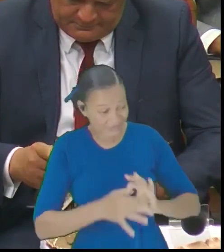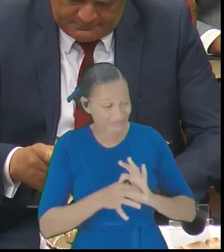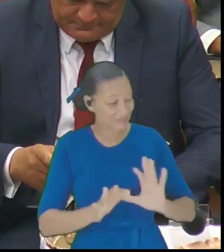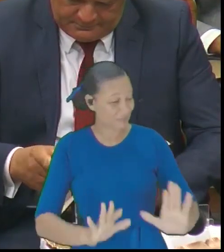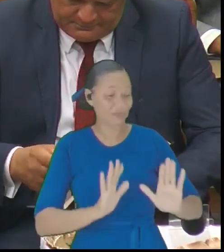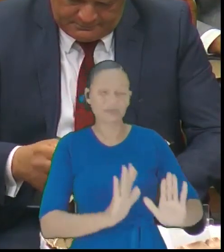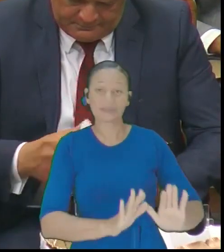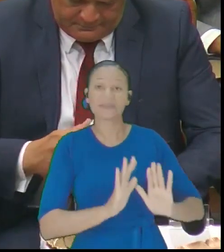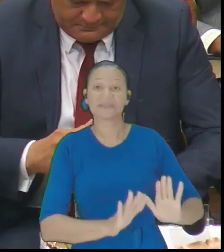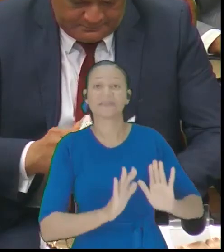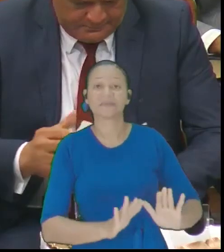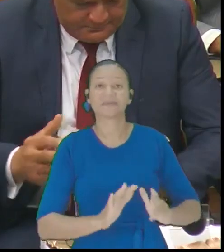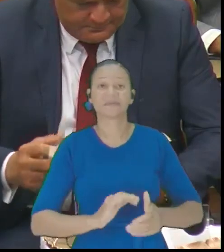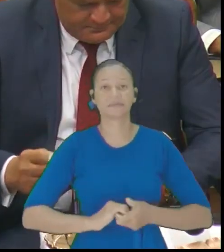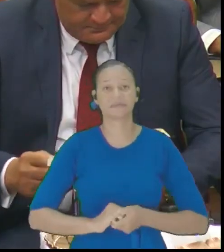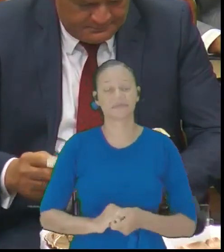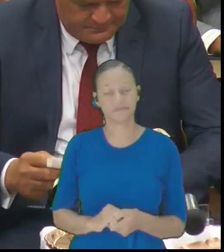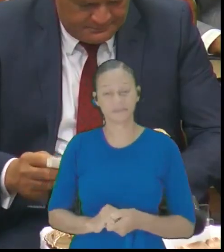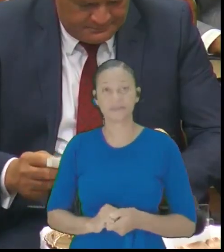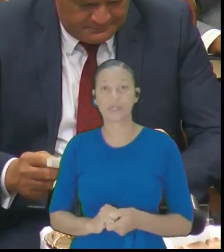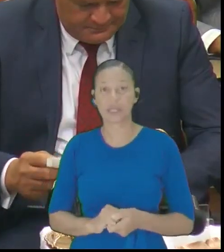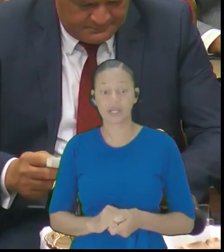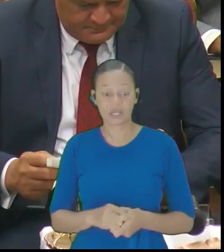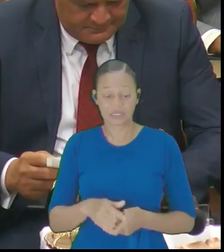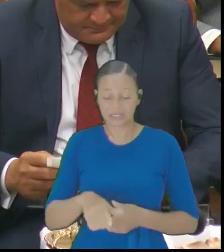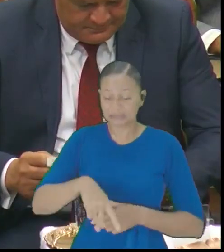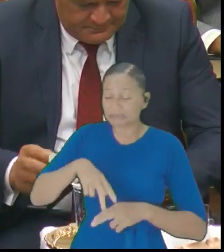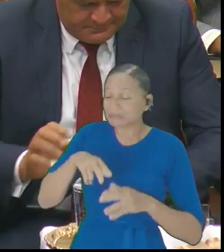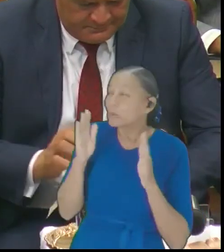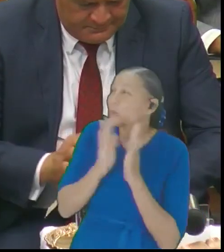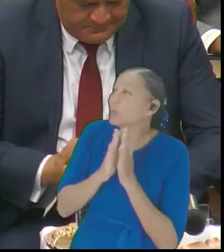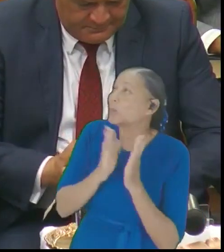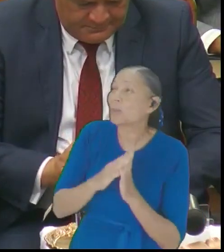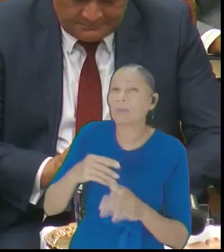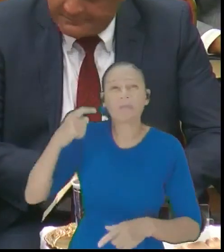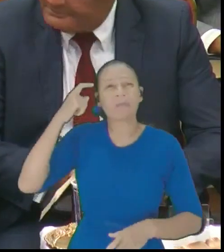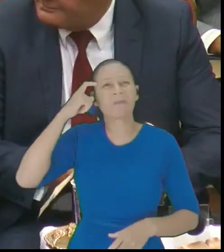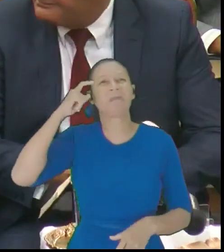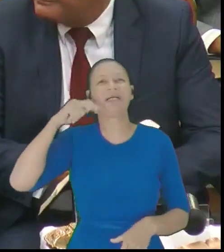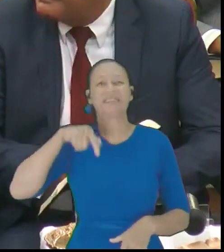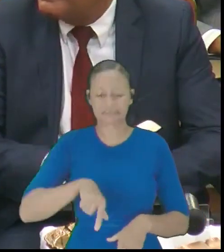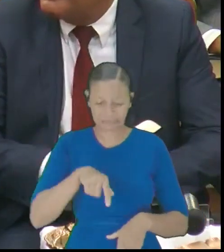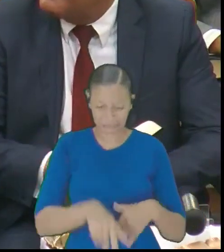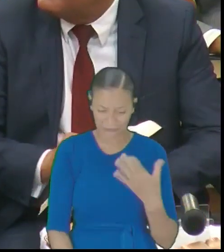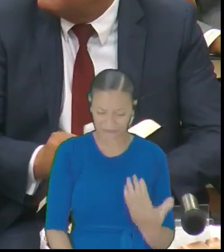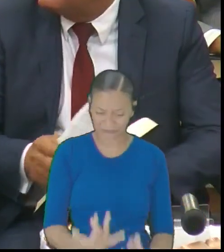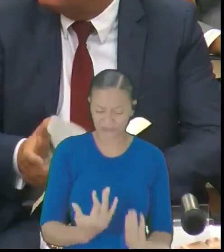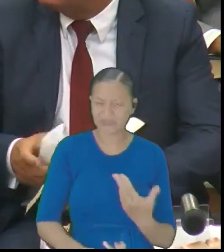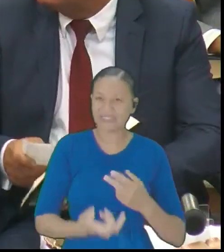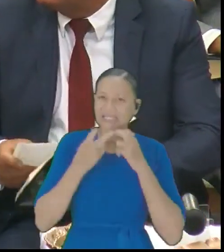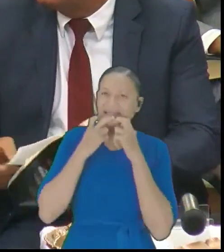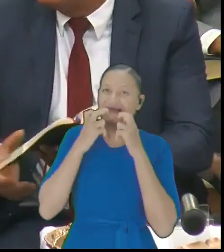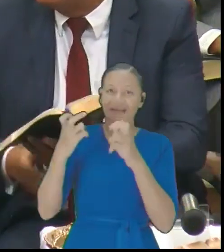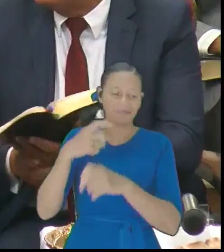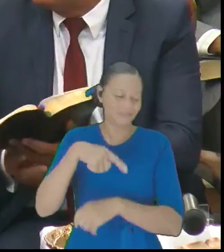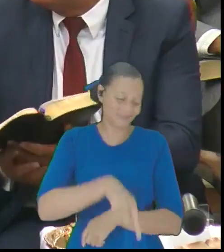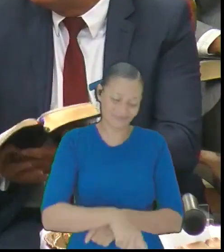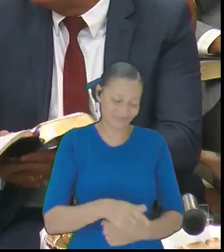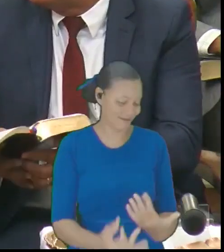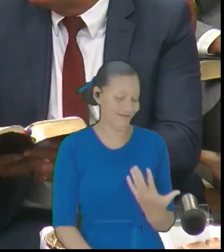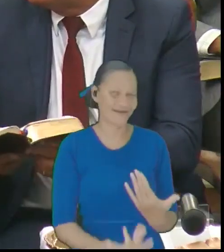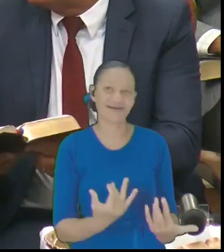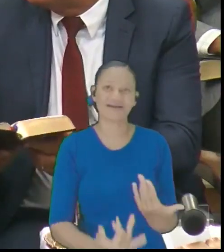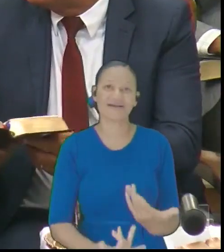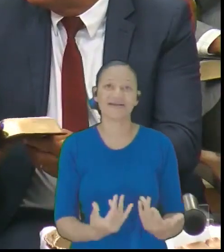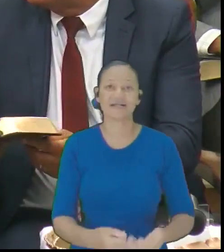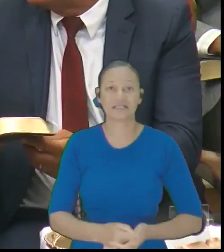ele aí. E ele só orou porque pensou que estava no inferno. Ele disse: do inferno eu clamei. Ele disse: não, não é inferno não, isso aqui é